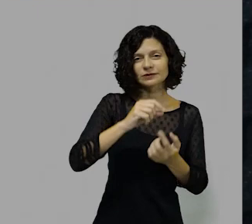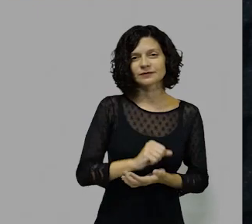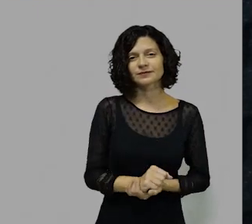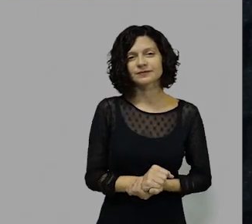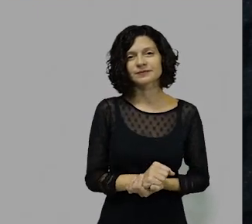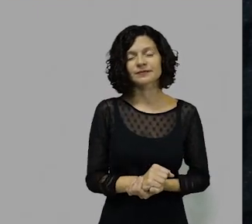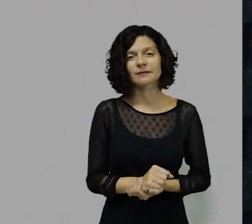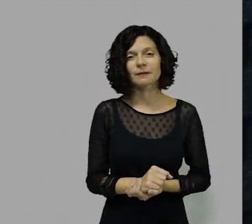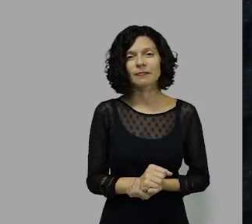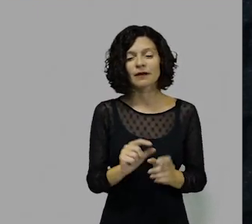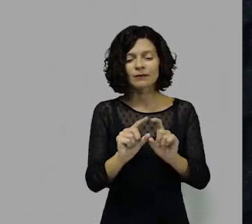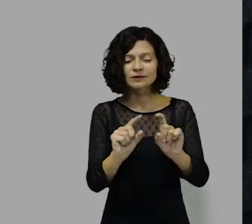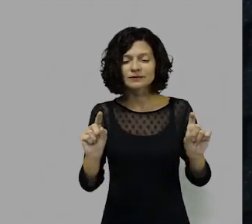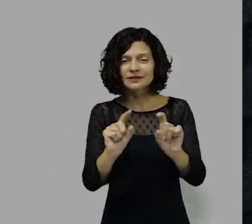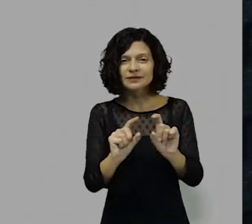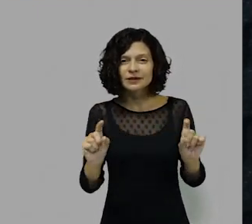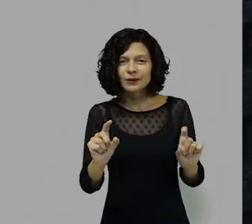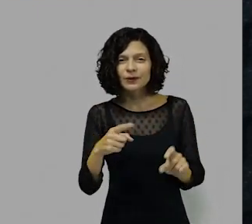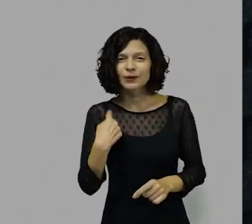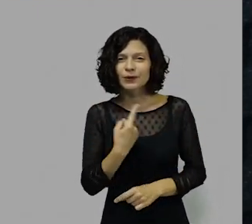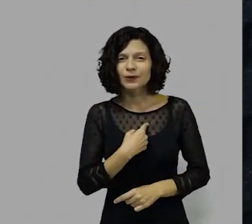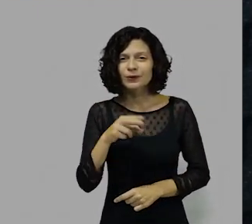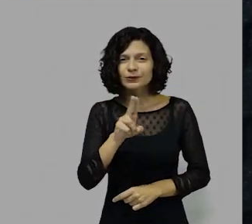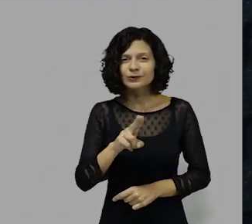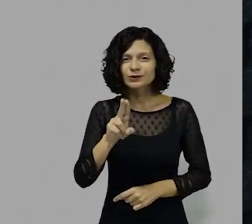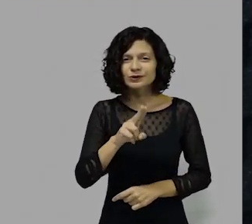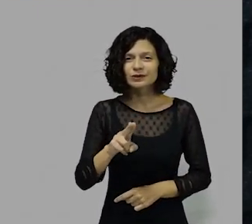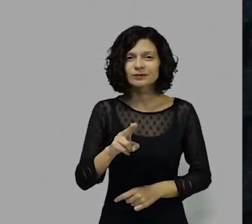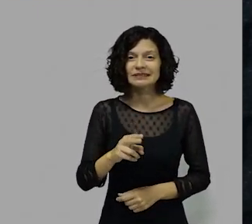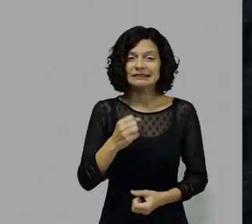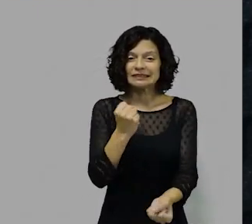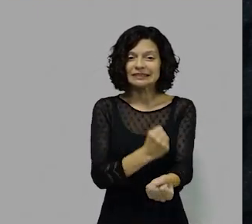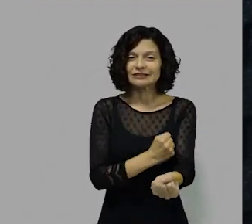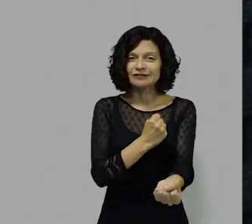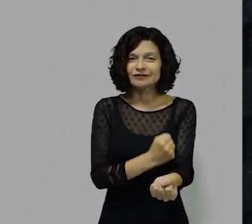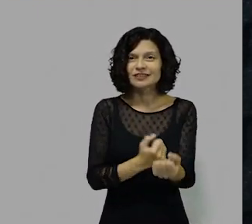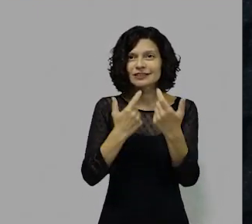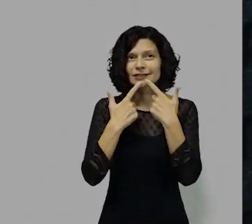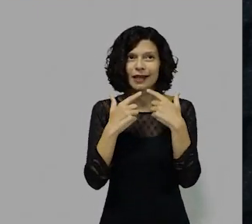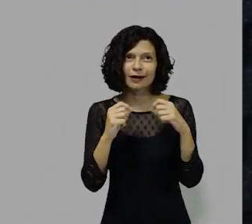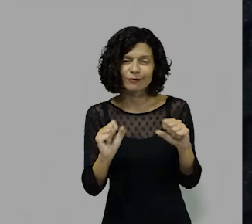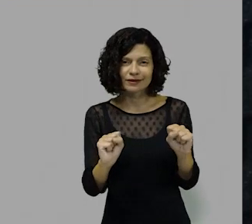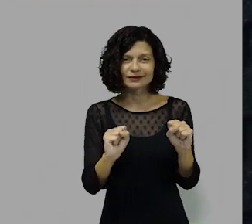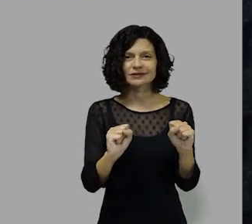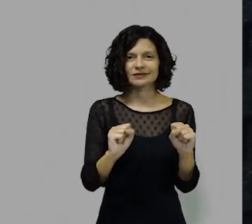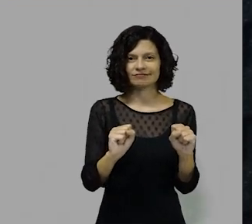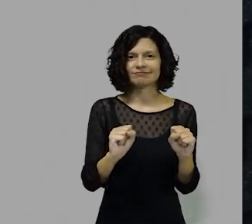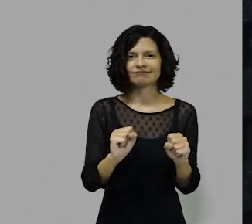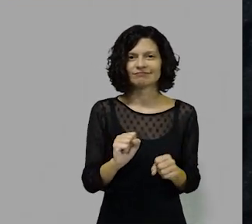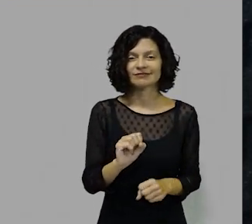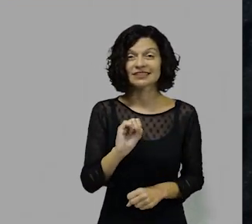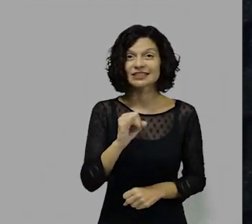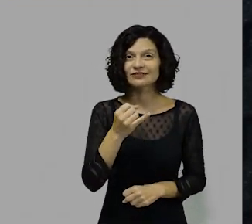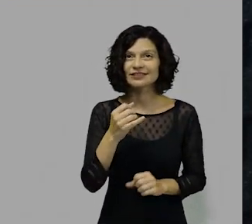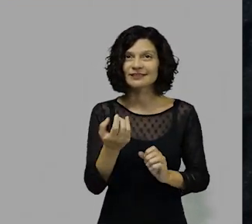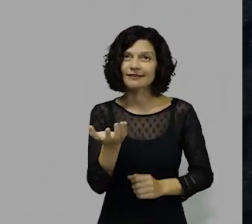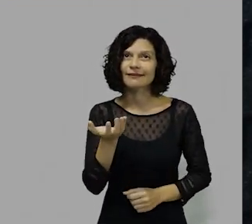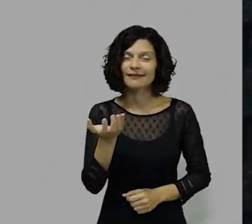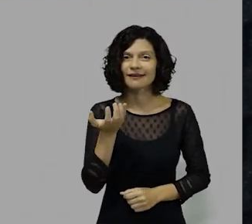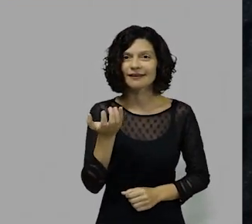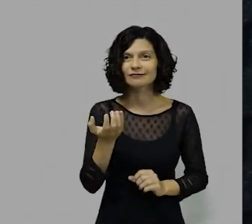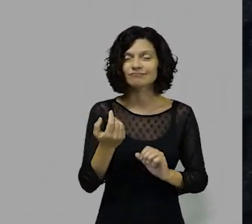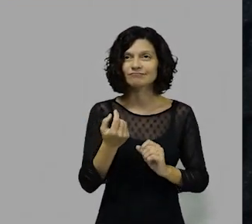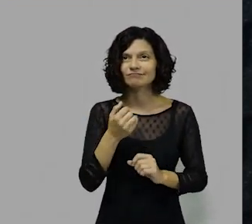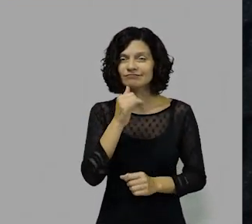vezes configura como um vício de linguagem quando ela é usada em excesso. Tipo assim, quando você quer fazer uma demonstração de